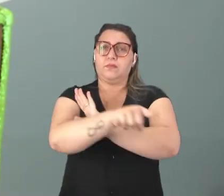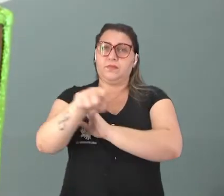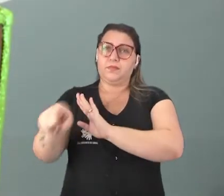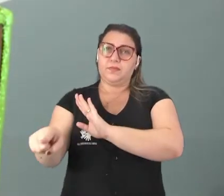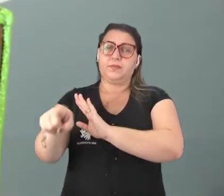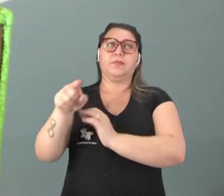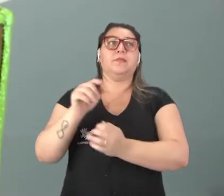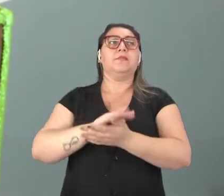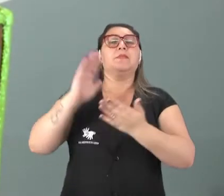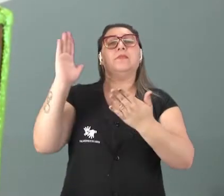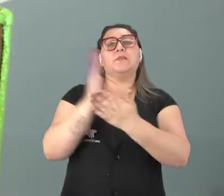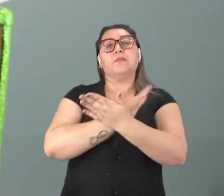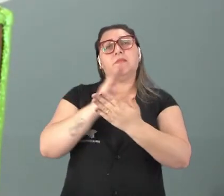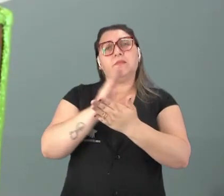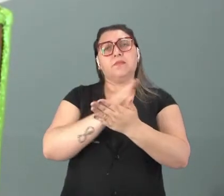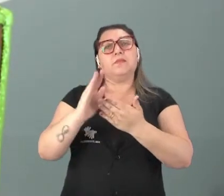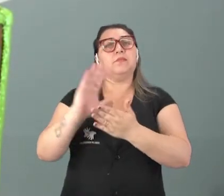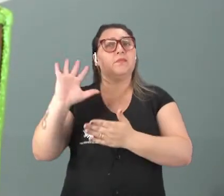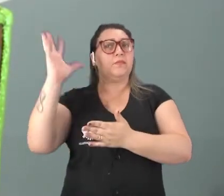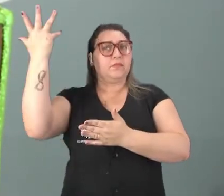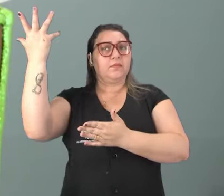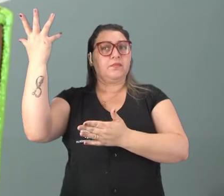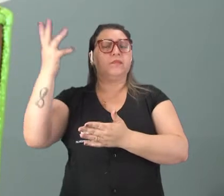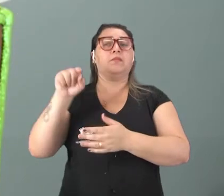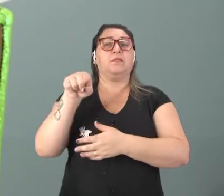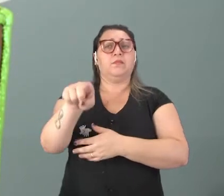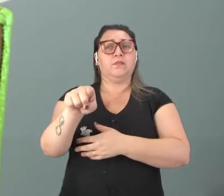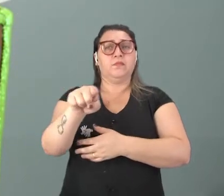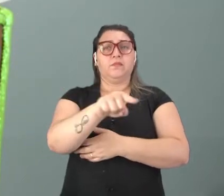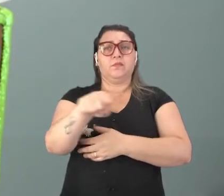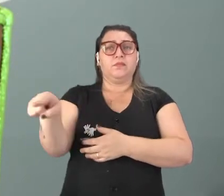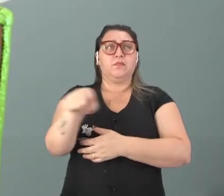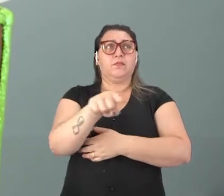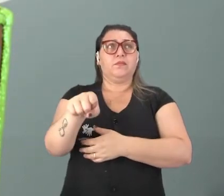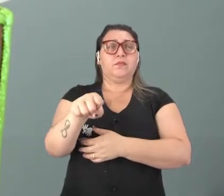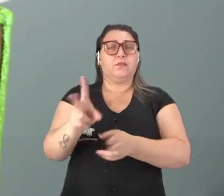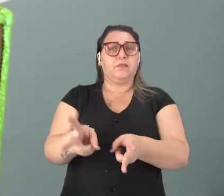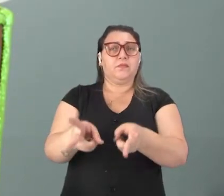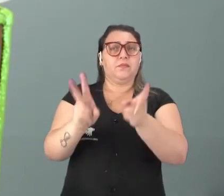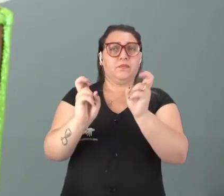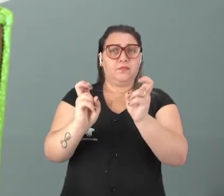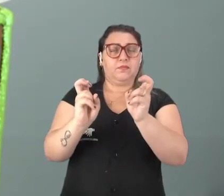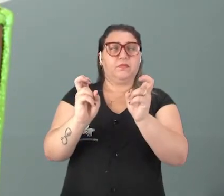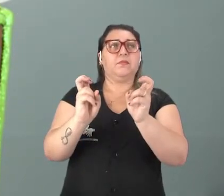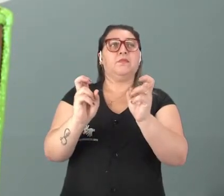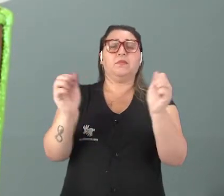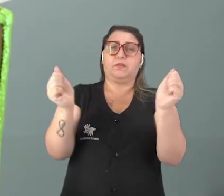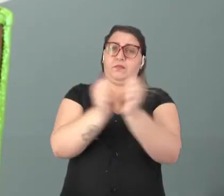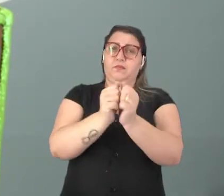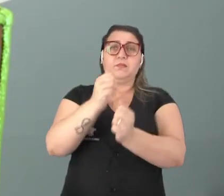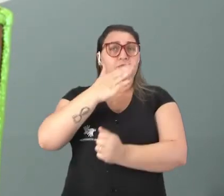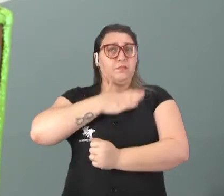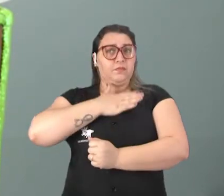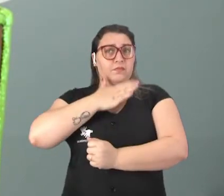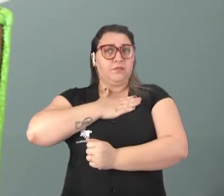vocês algumas situações e vocês vão perceber, né, junto